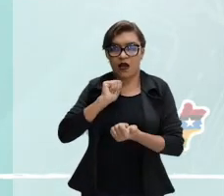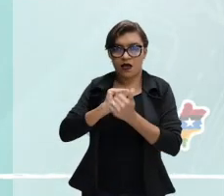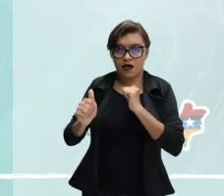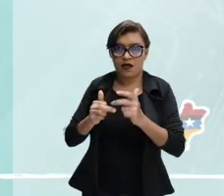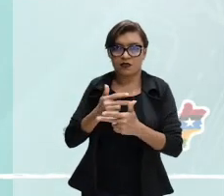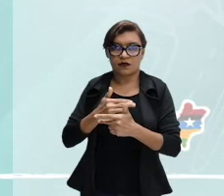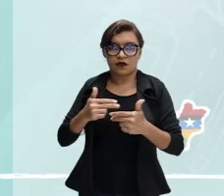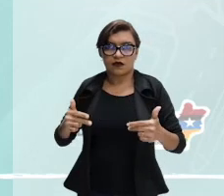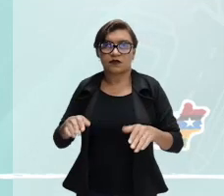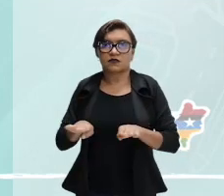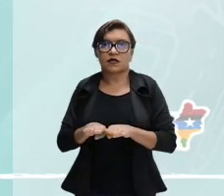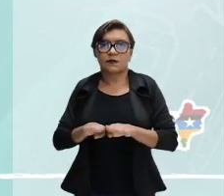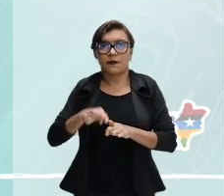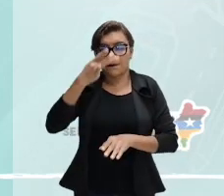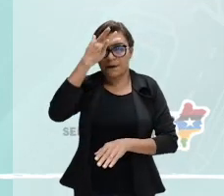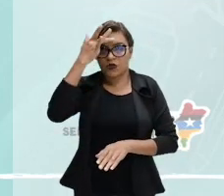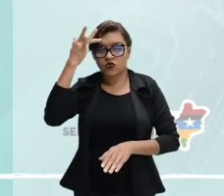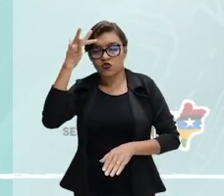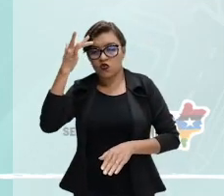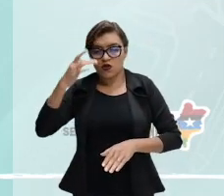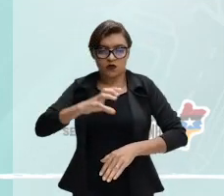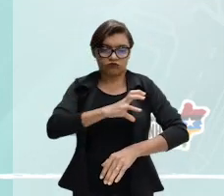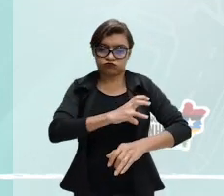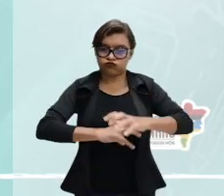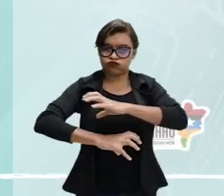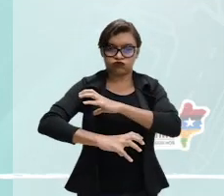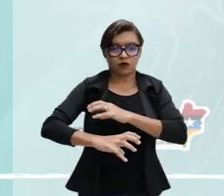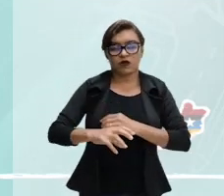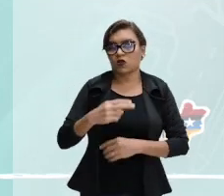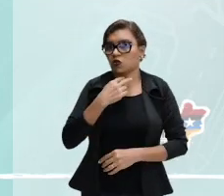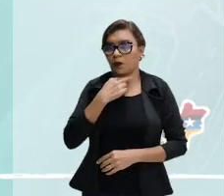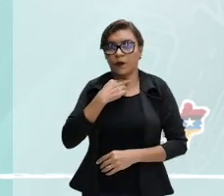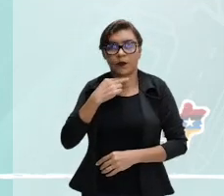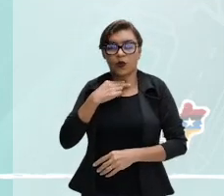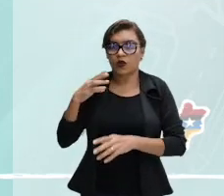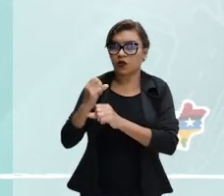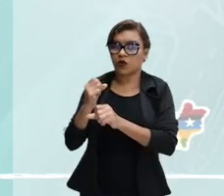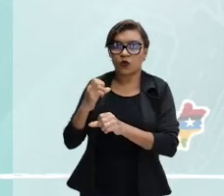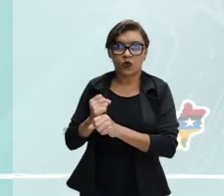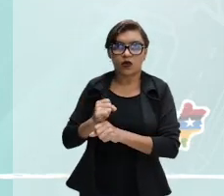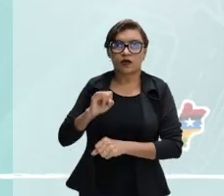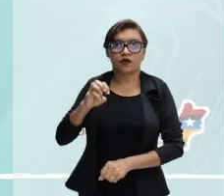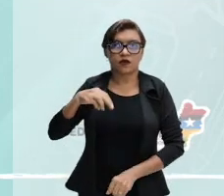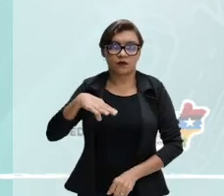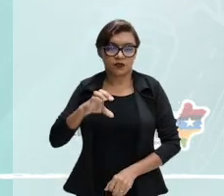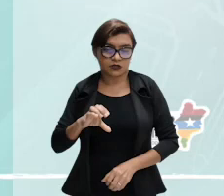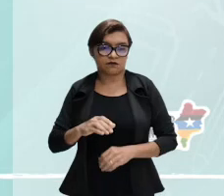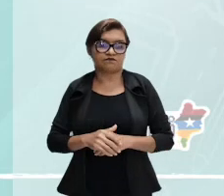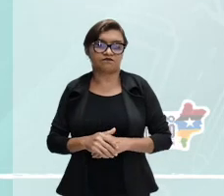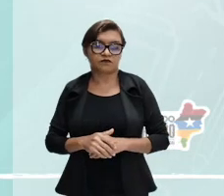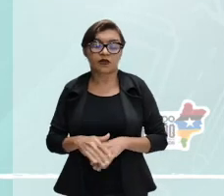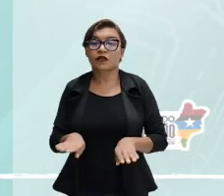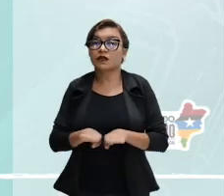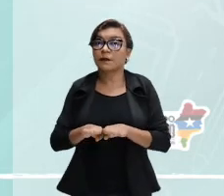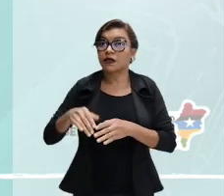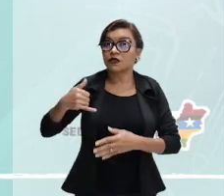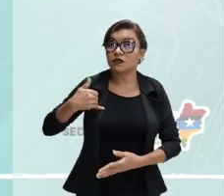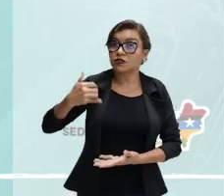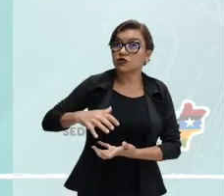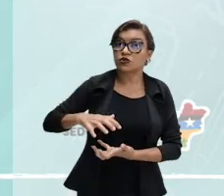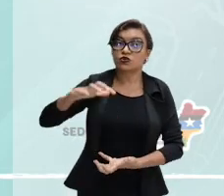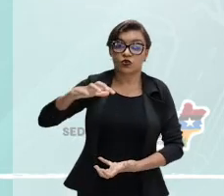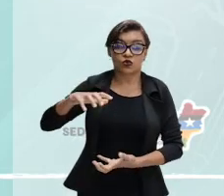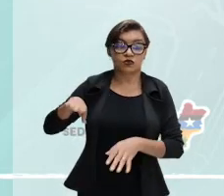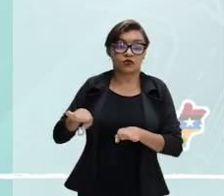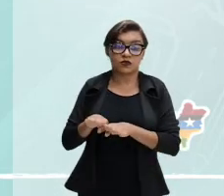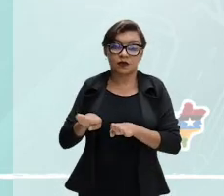ser tirados do IMC. Por quê? Porque não levam em consideração o peso dos músculos. Os idosos, porque não levam